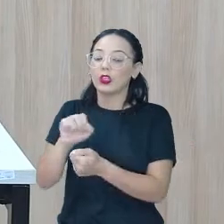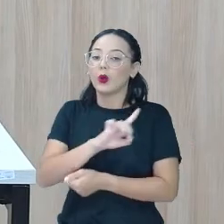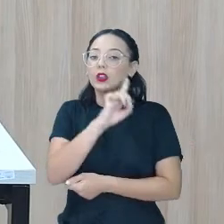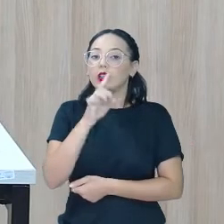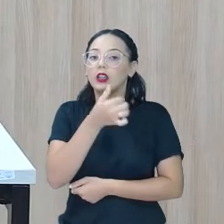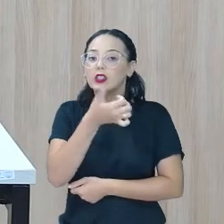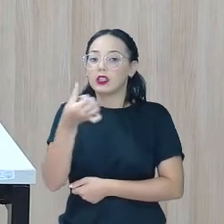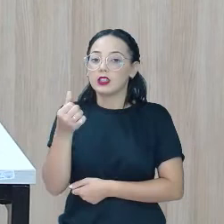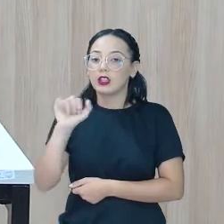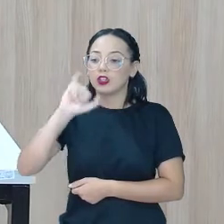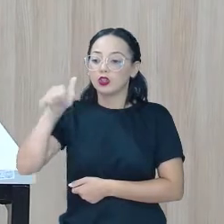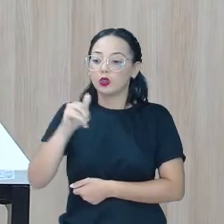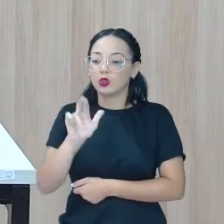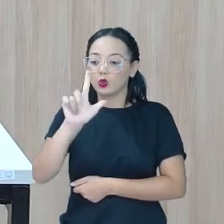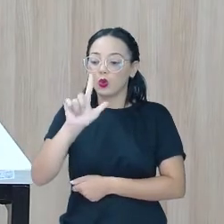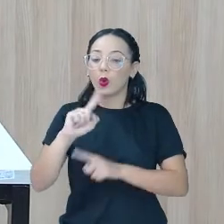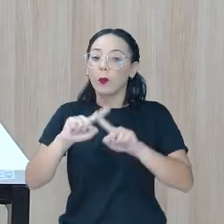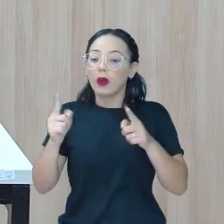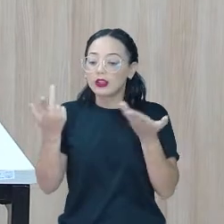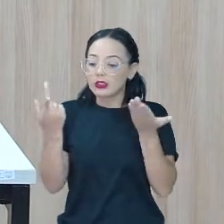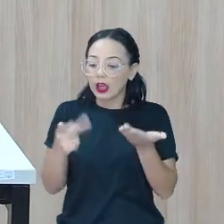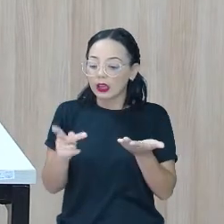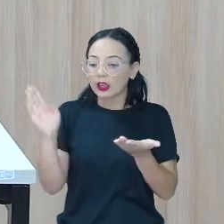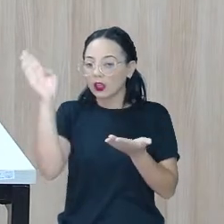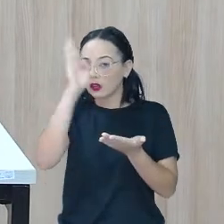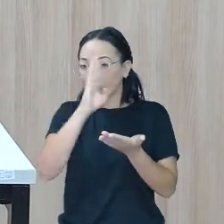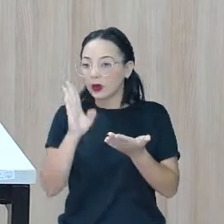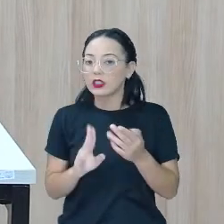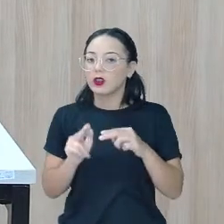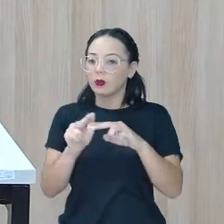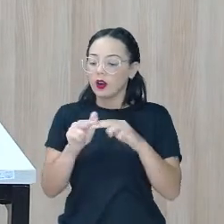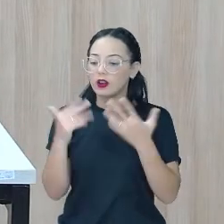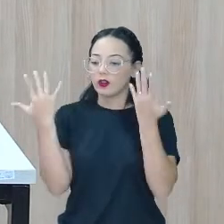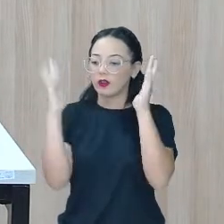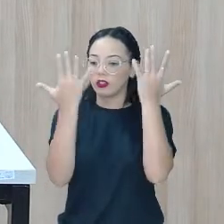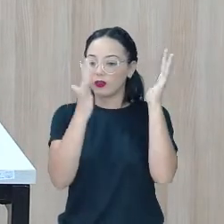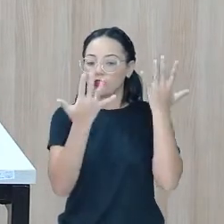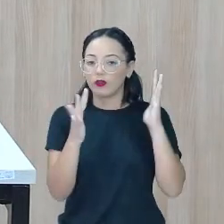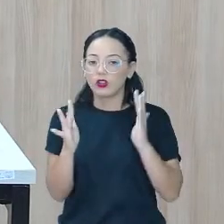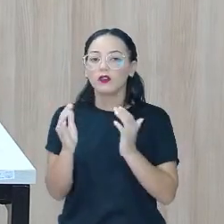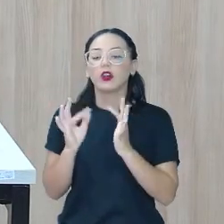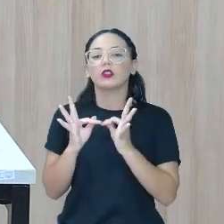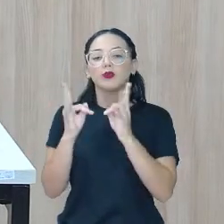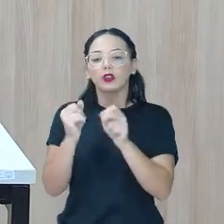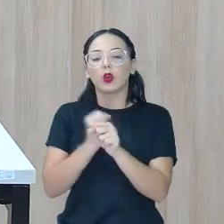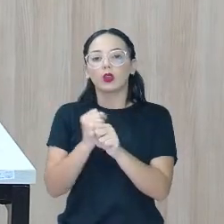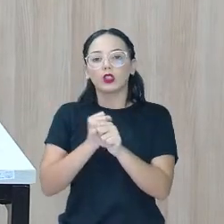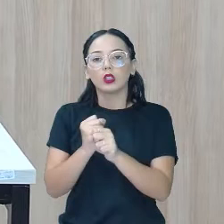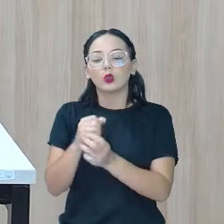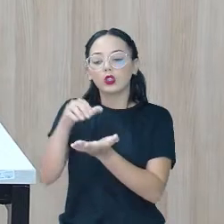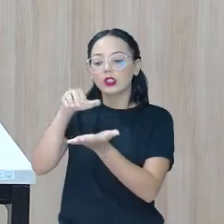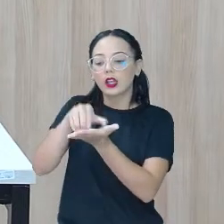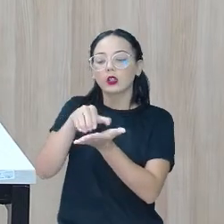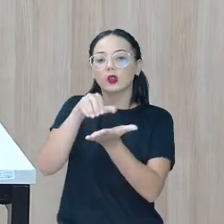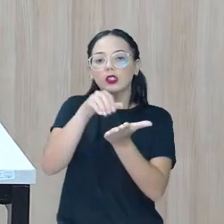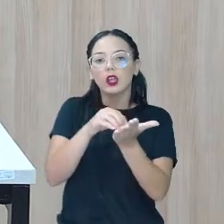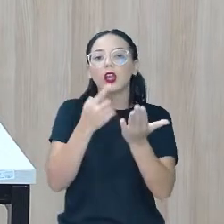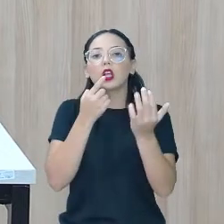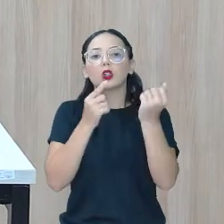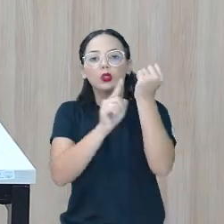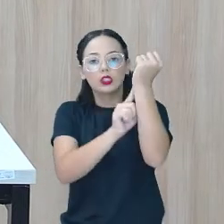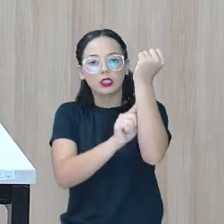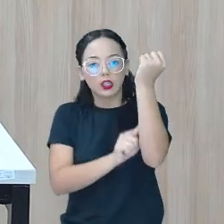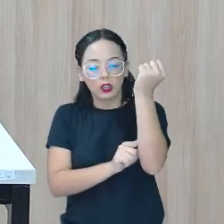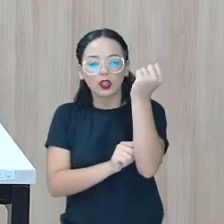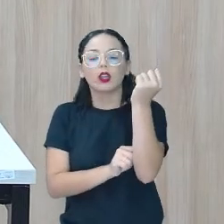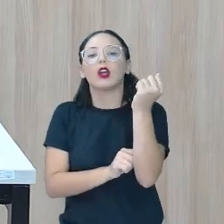16 de julho. Mas aqui no Brasil, diante das festividades de final de ano, Os centros, né, de sangue, de bancos